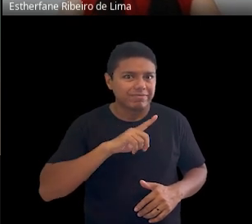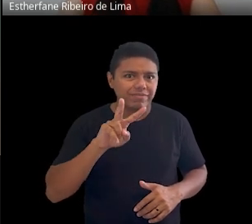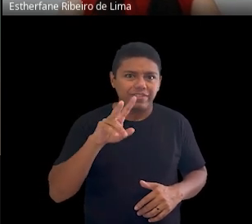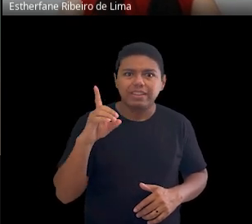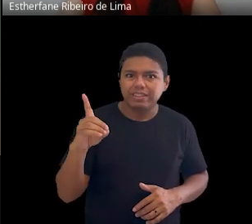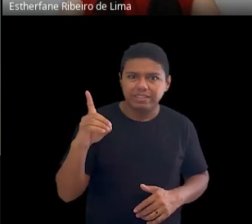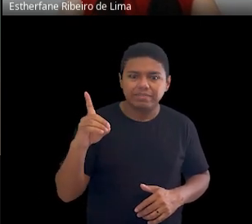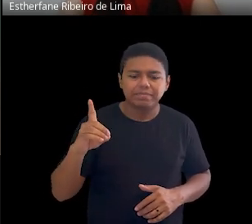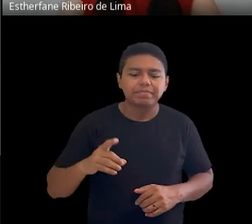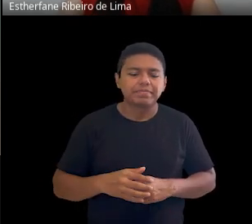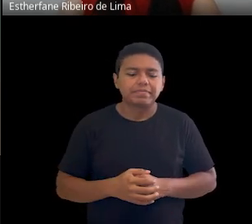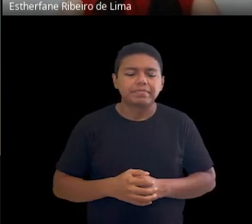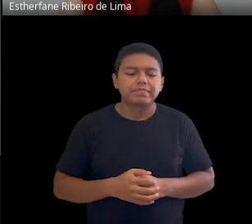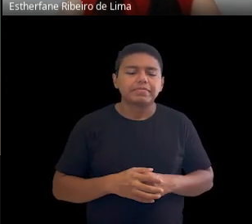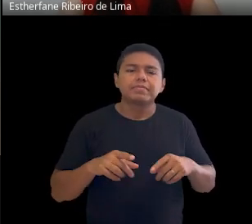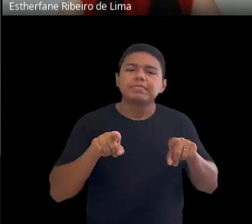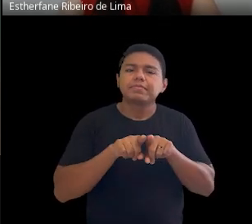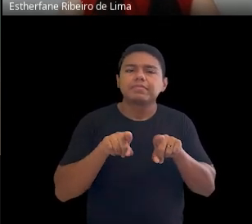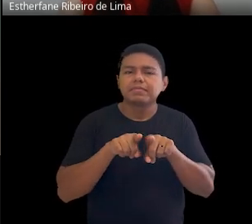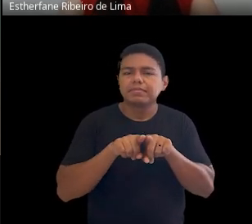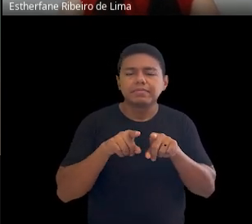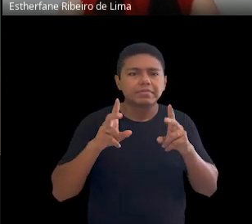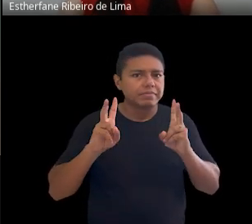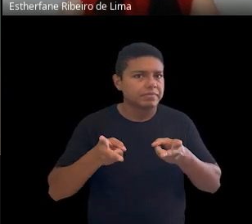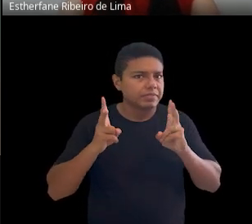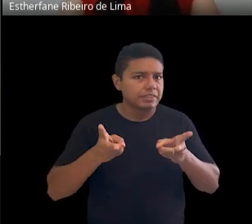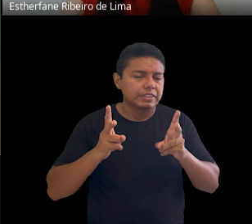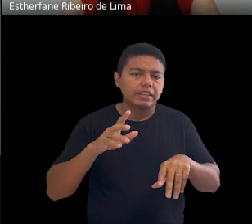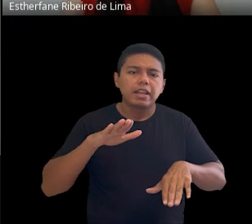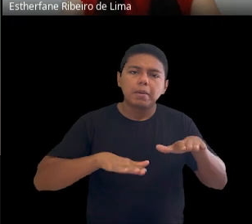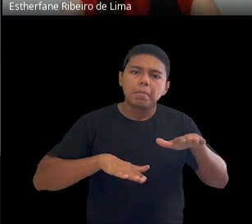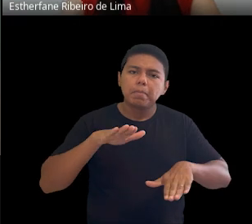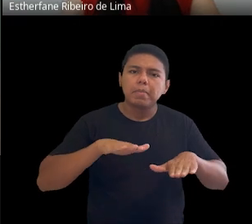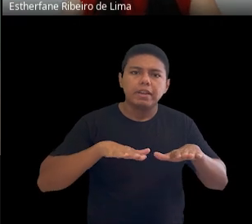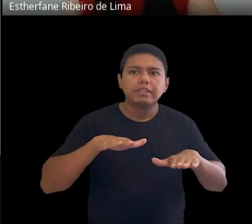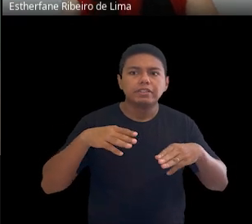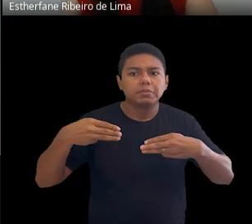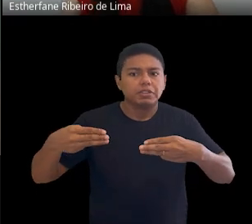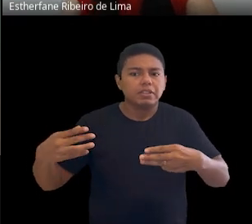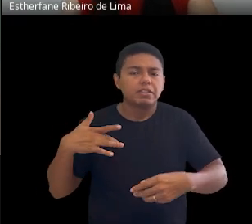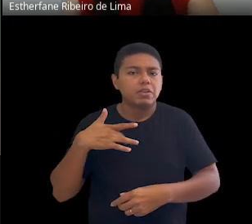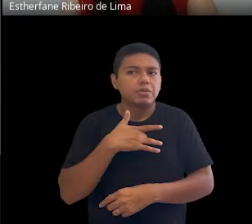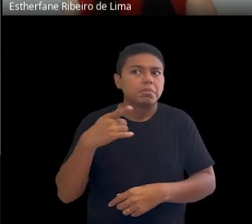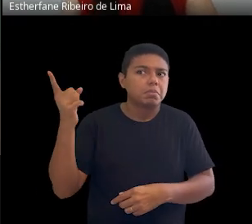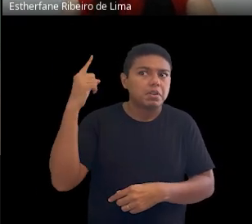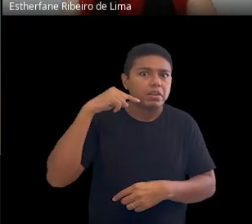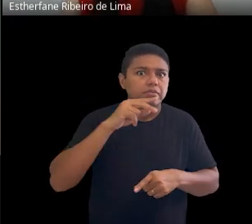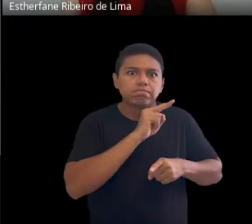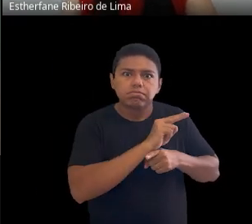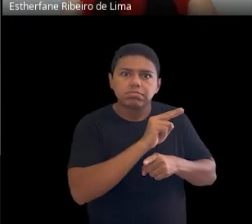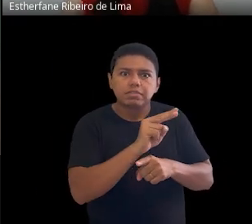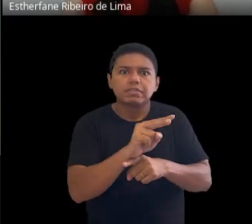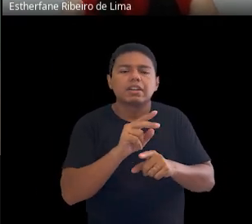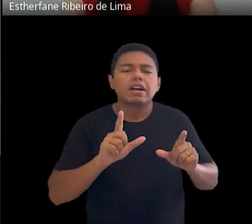do VD, certo? E o citopatológico ele deve ser realizado de acordo com a periodicidade preconizado pelo Ministério da Saúde para